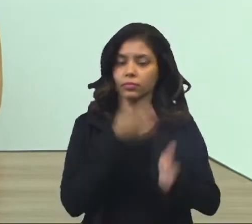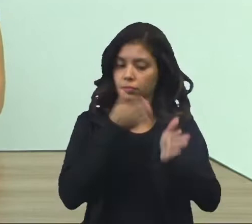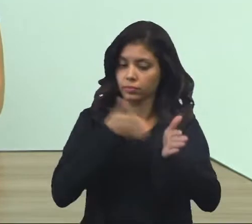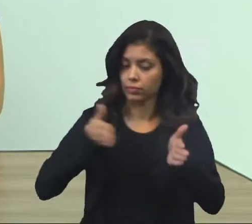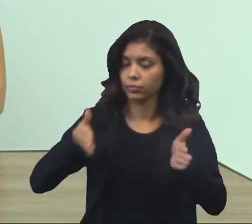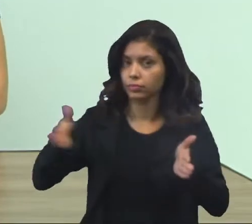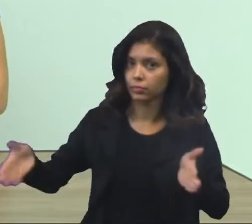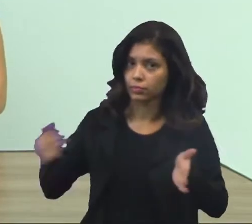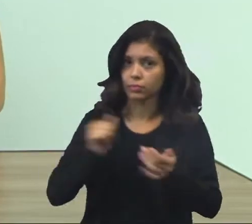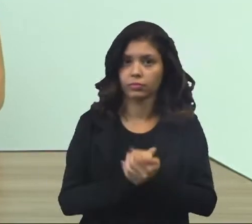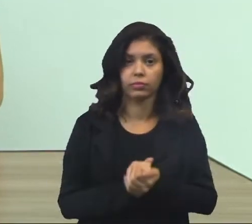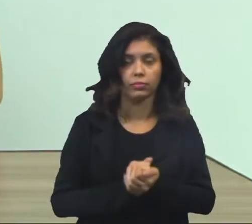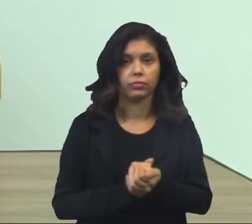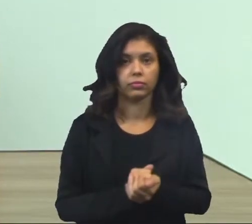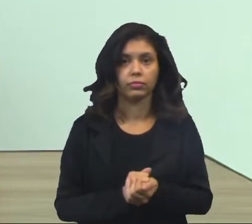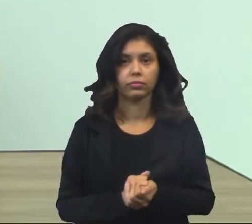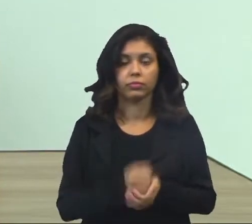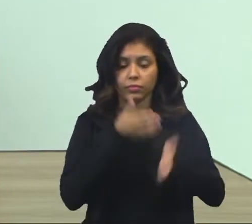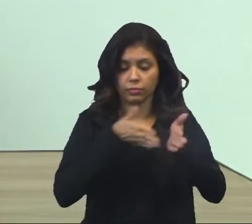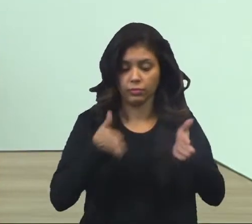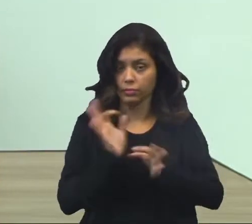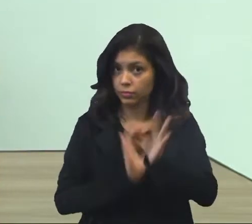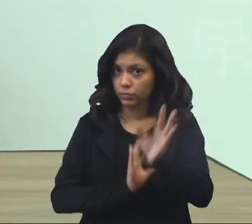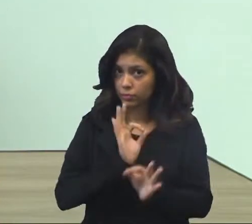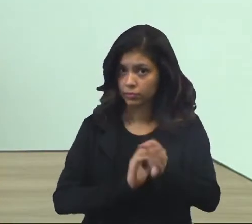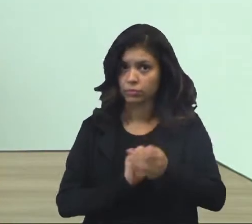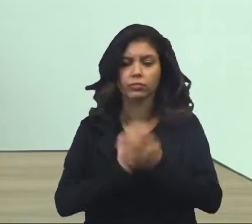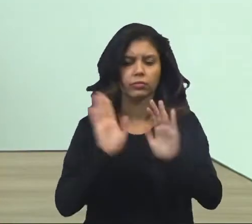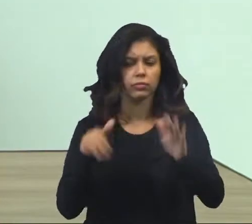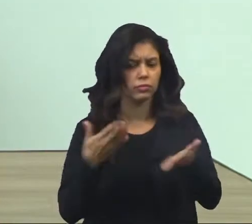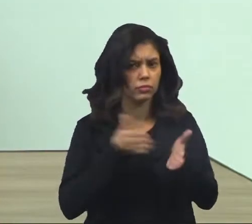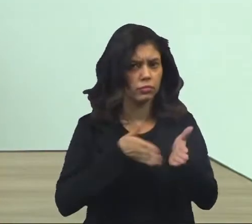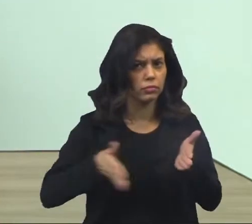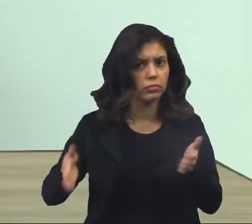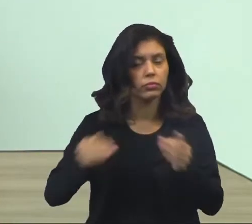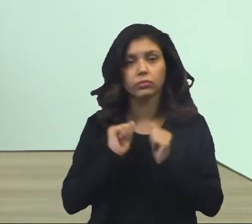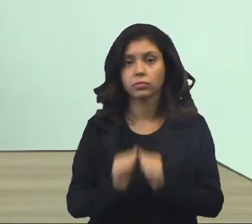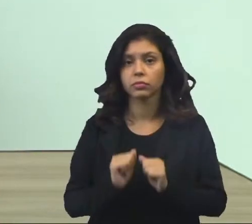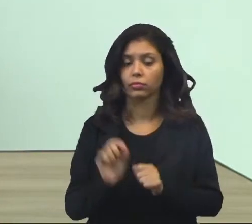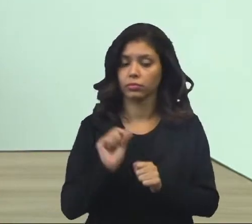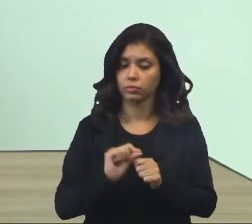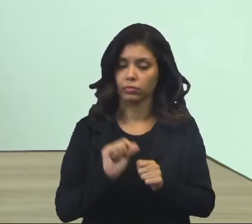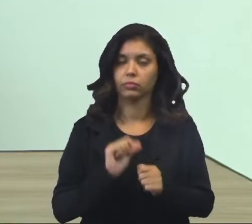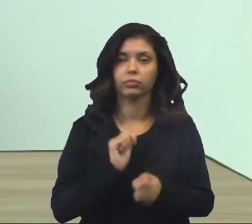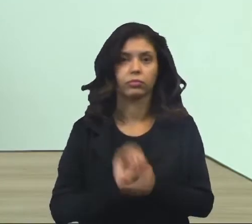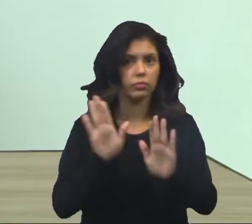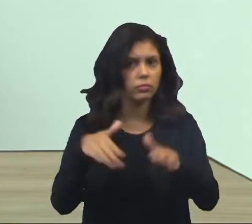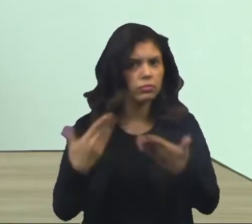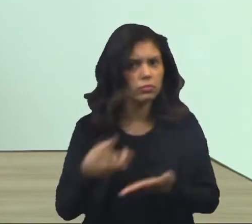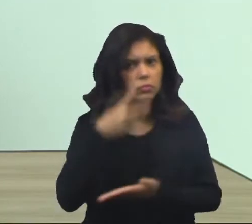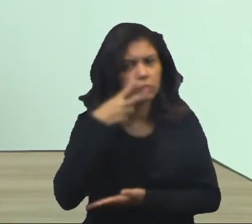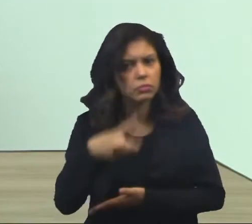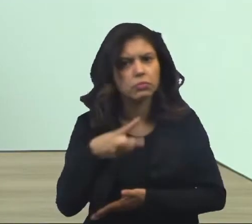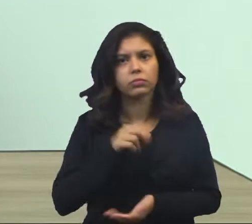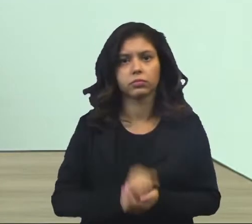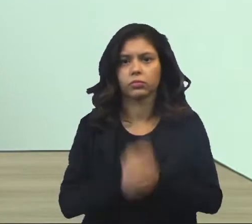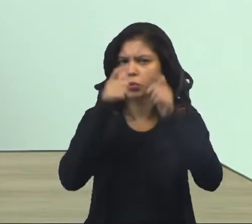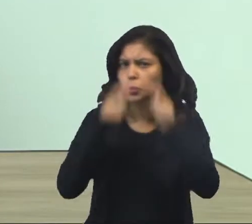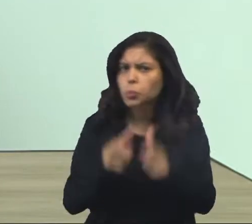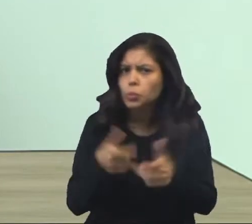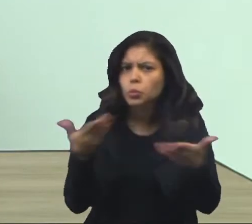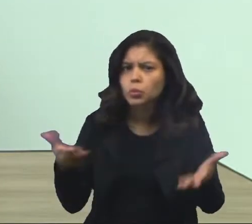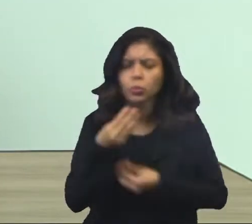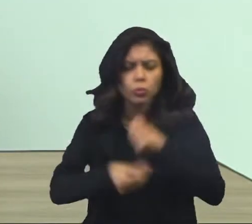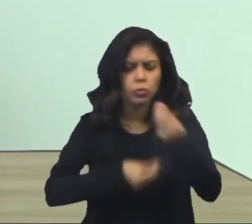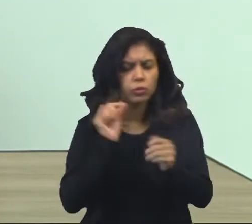Sequência é algo que colocamos em ordem. Quais os tipos de sequência que podemos fazer? Quais vocês já viram e onde? Como